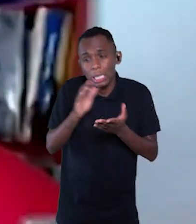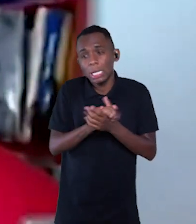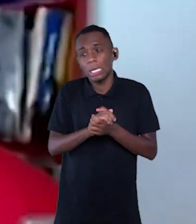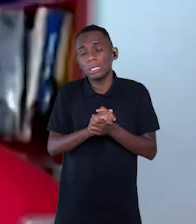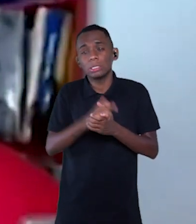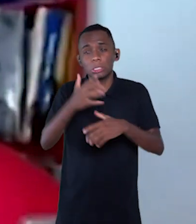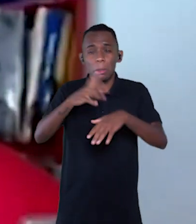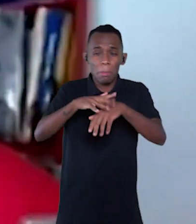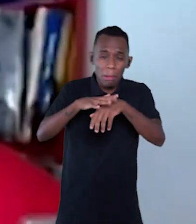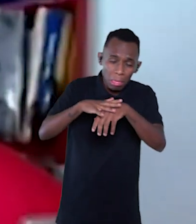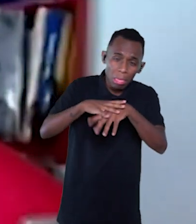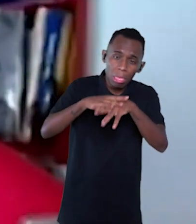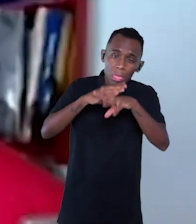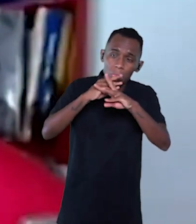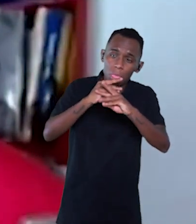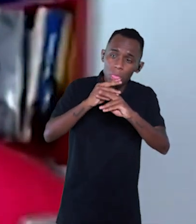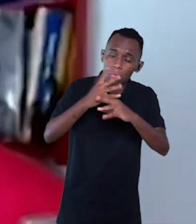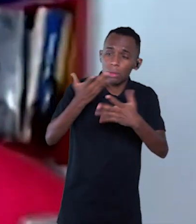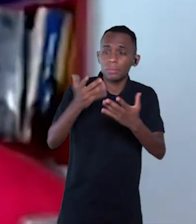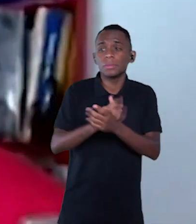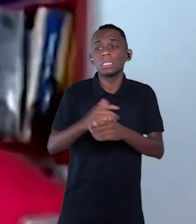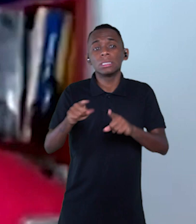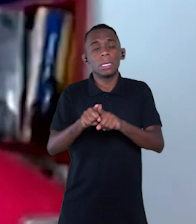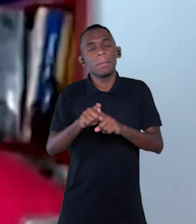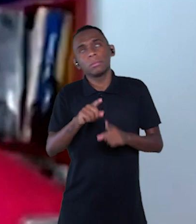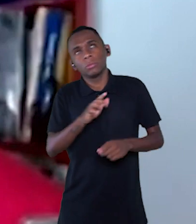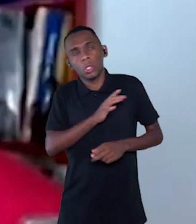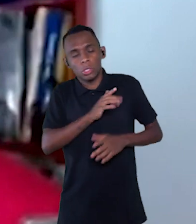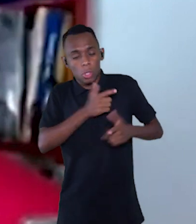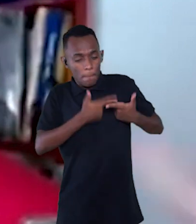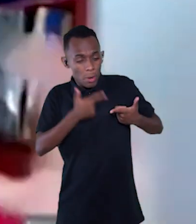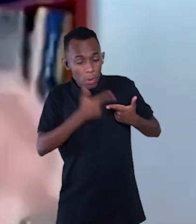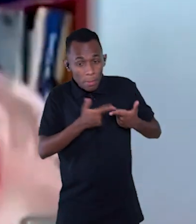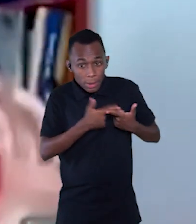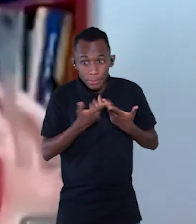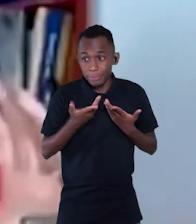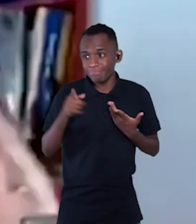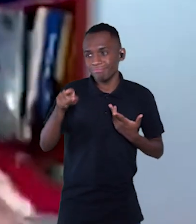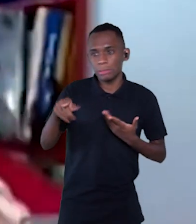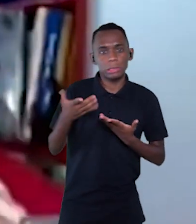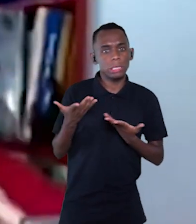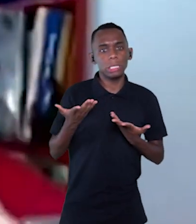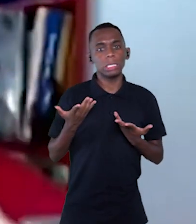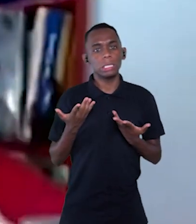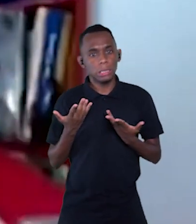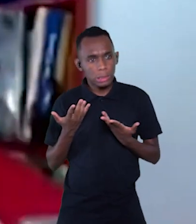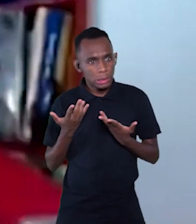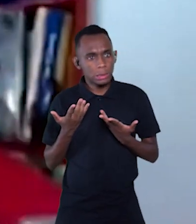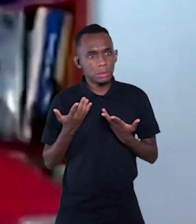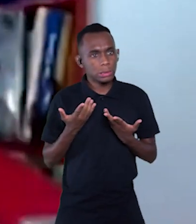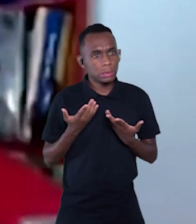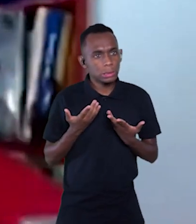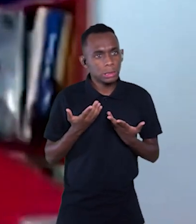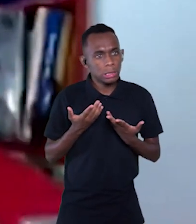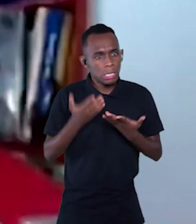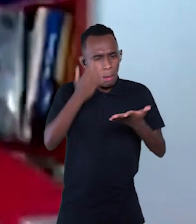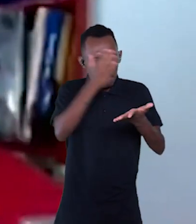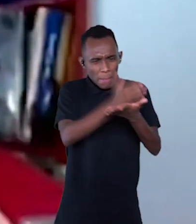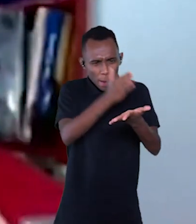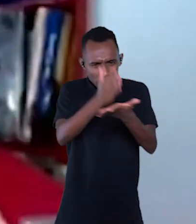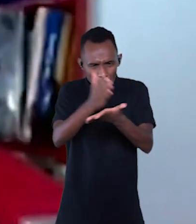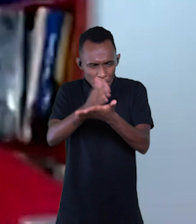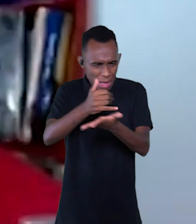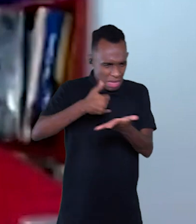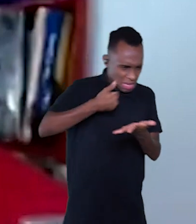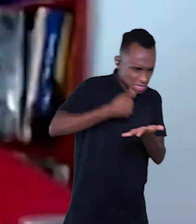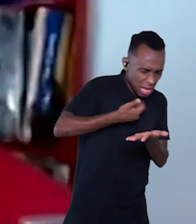está em fase terminal de vida, uma pessoa com problema cardíaco. Ele não divide os seus pacientes por idade,